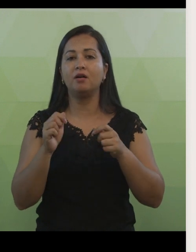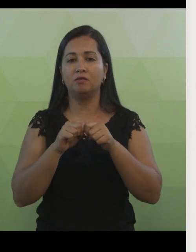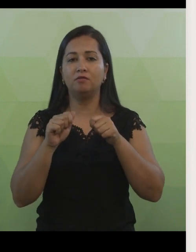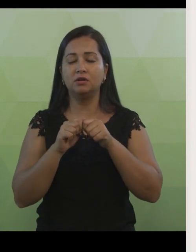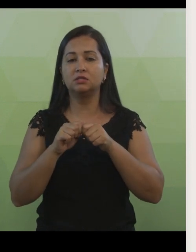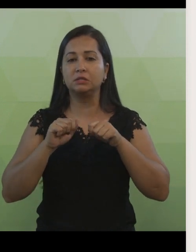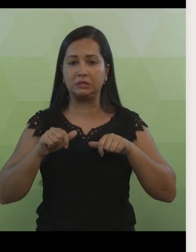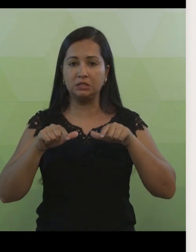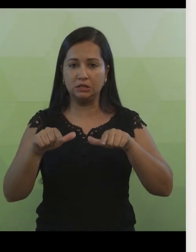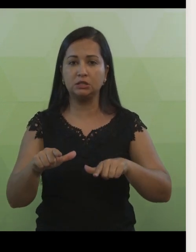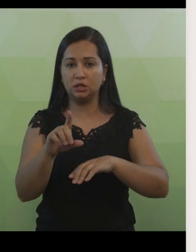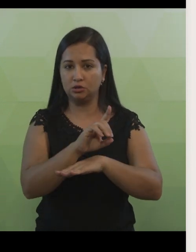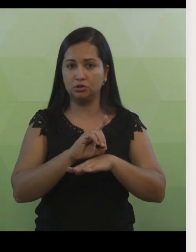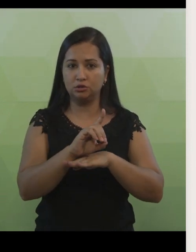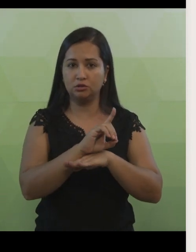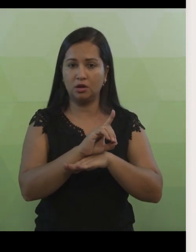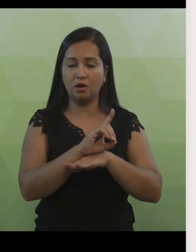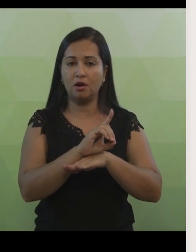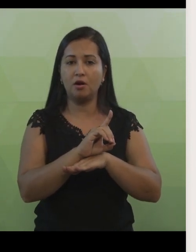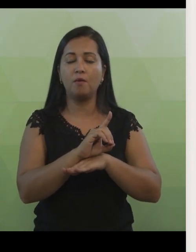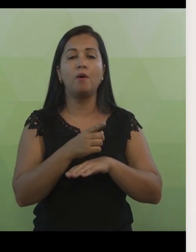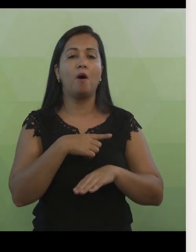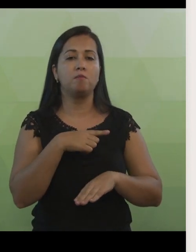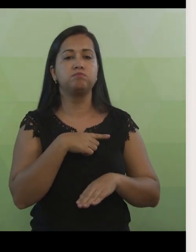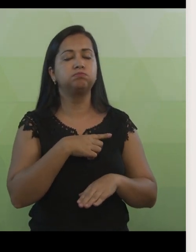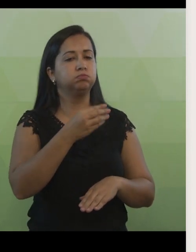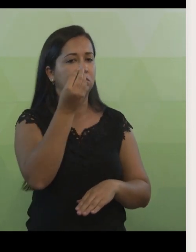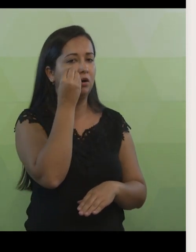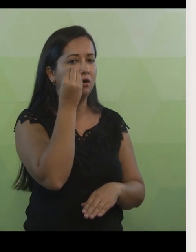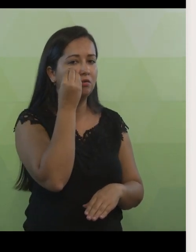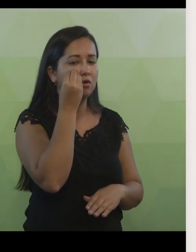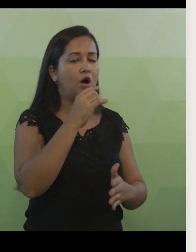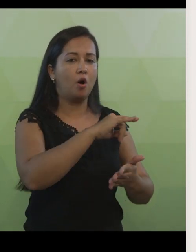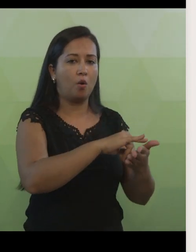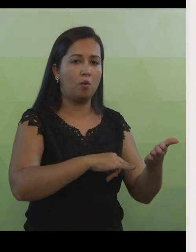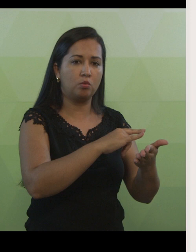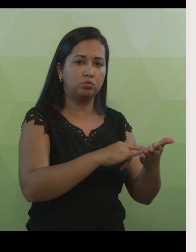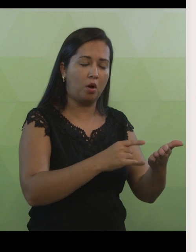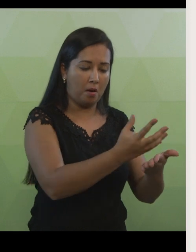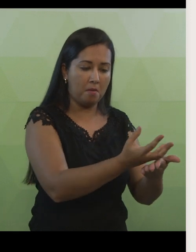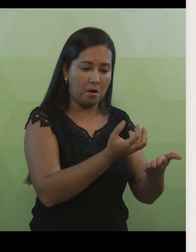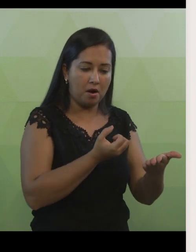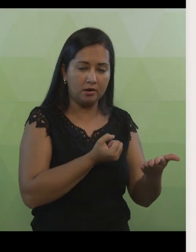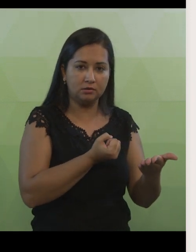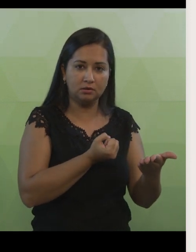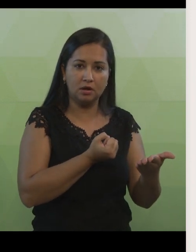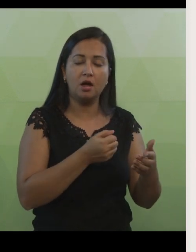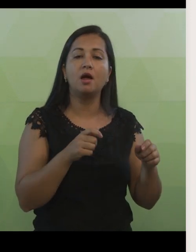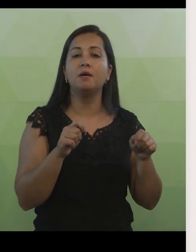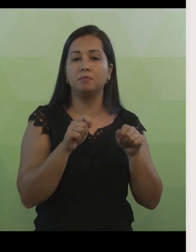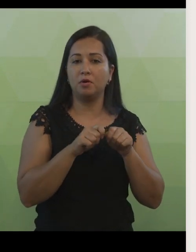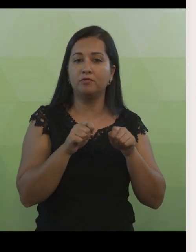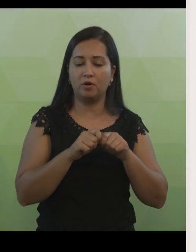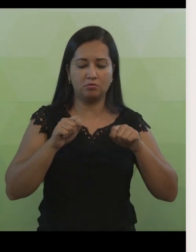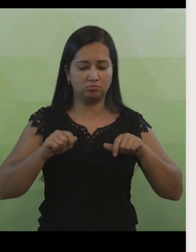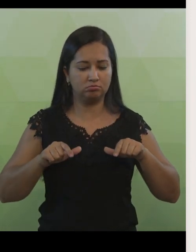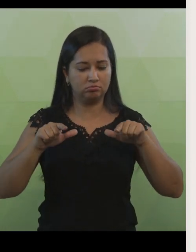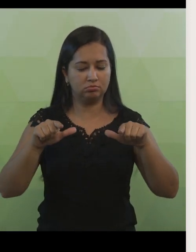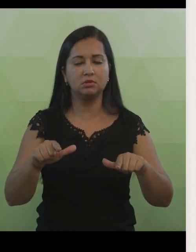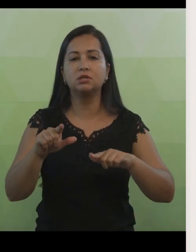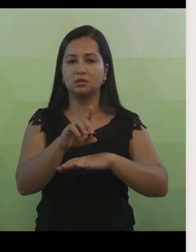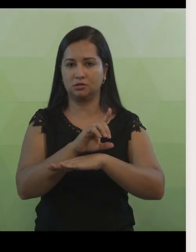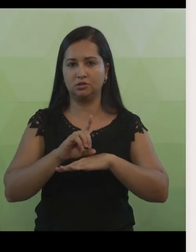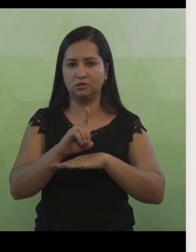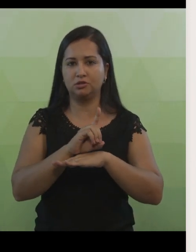com a autoridade certificadora, que avaliará a documentação entregue e, se tudo der certo, emitirá um certificado digital para aquela pessoa. A